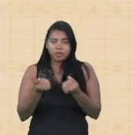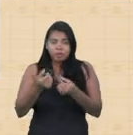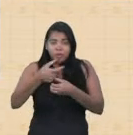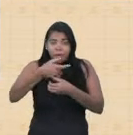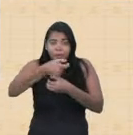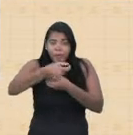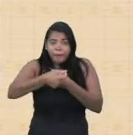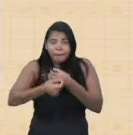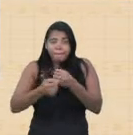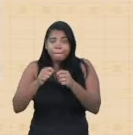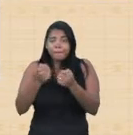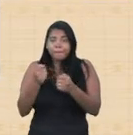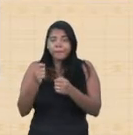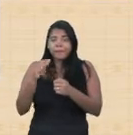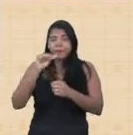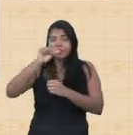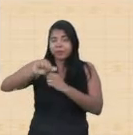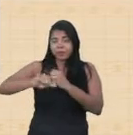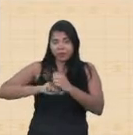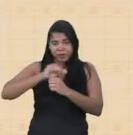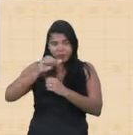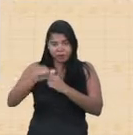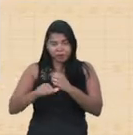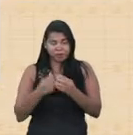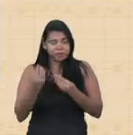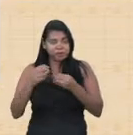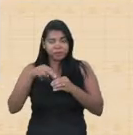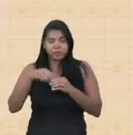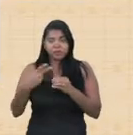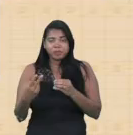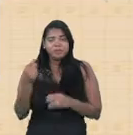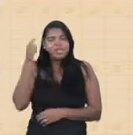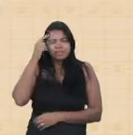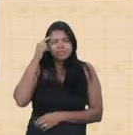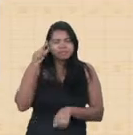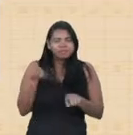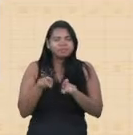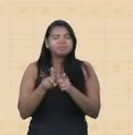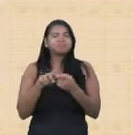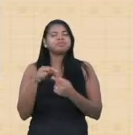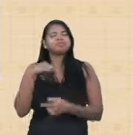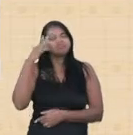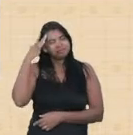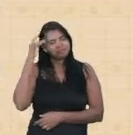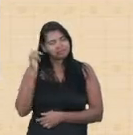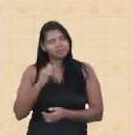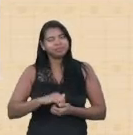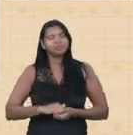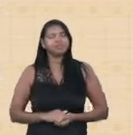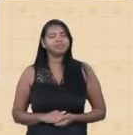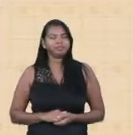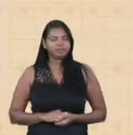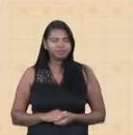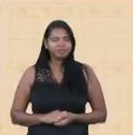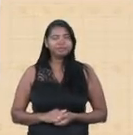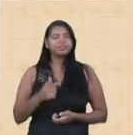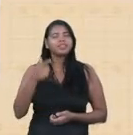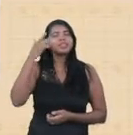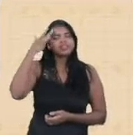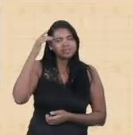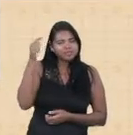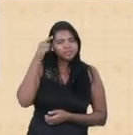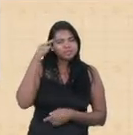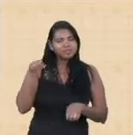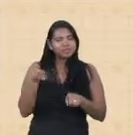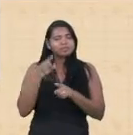do que o átomo para fazer com que ela colida no núcleo e quebre esse núcleo? Você pensou isso também, Mequetrefe? Eu sei que você pensou. Estou lendo aqui tua mente, Mequetrefe. Eu sei que você está pensando